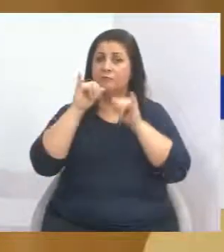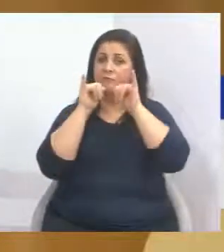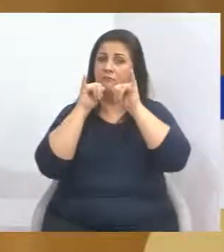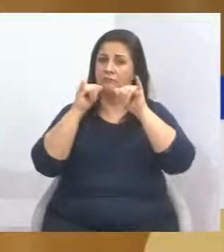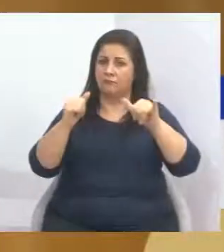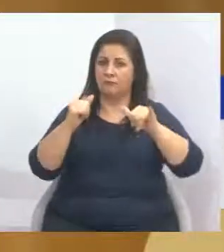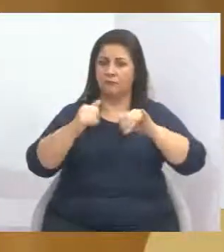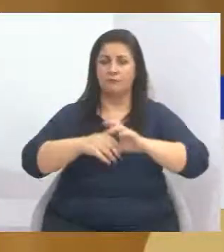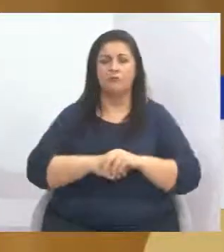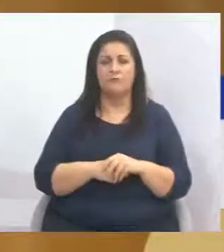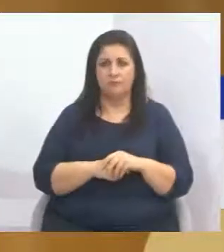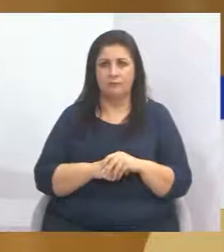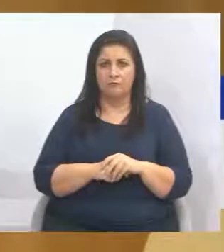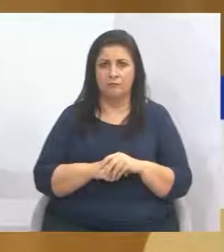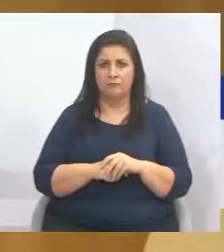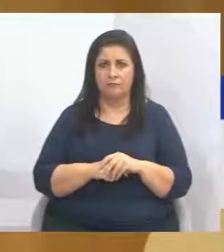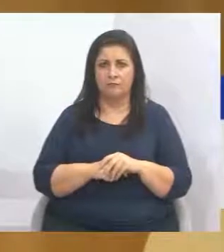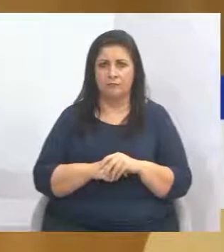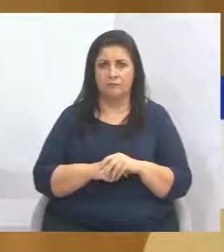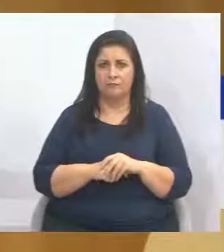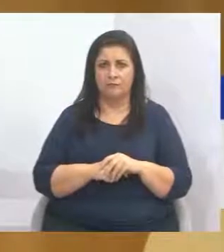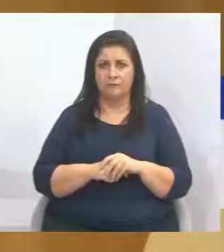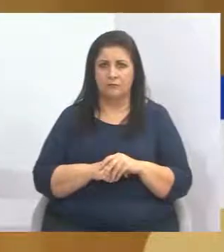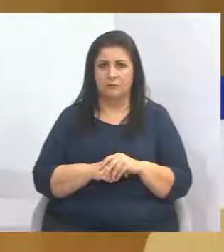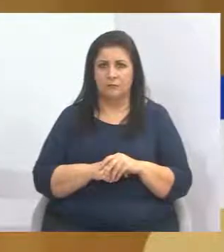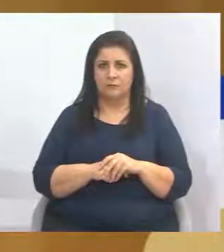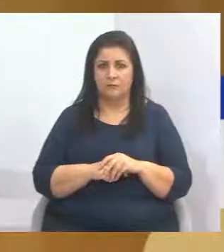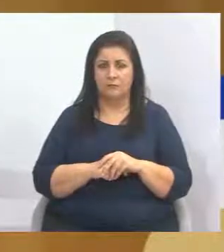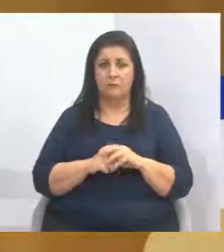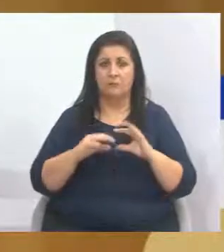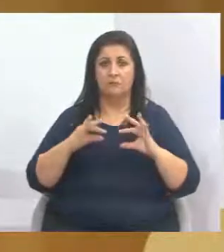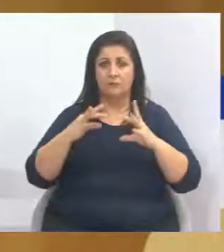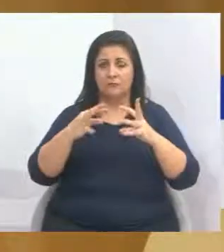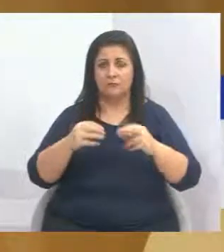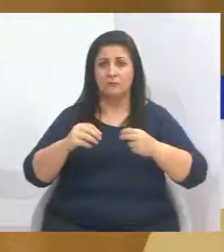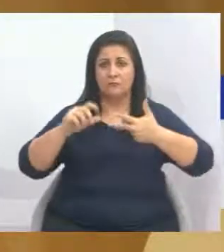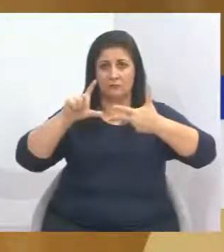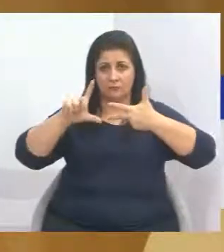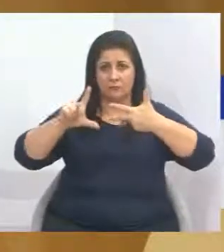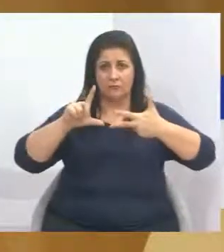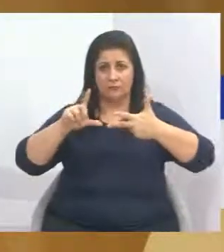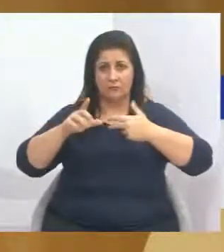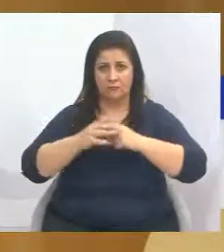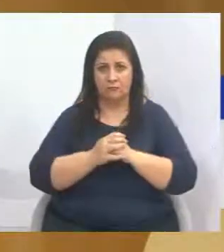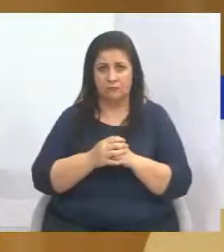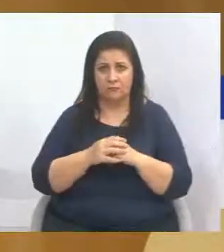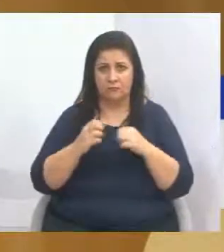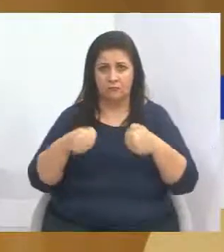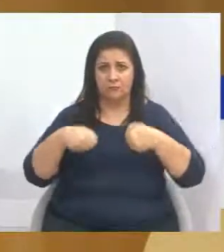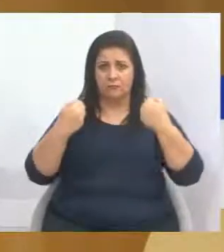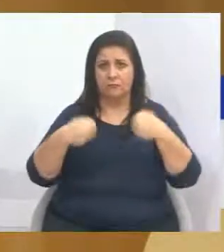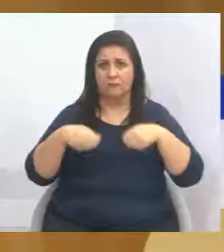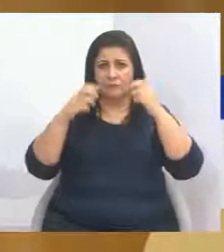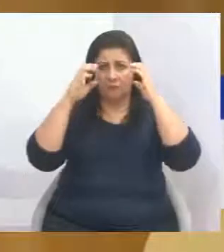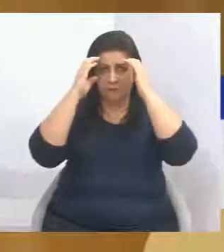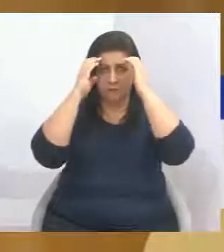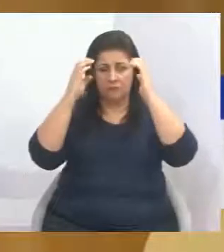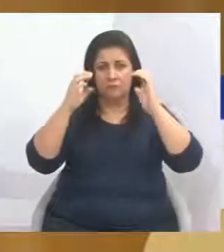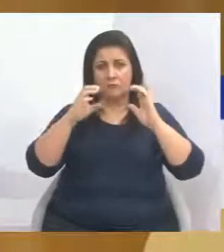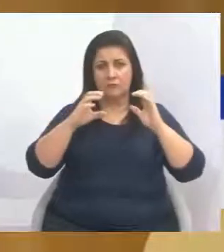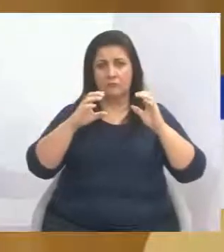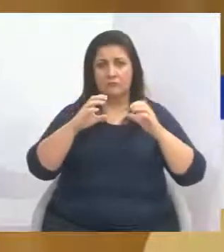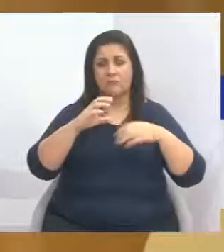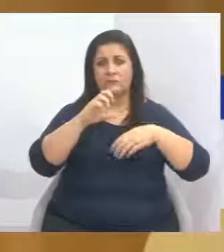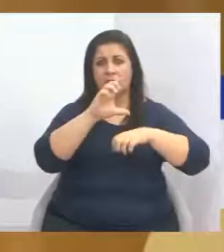que a propositura legislativa interfere na atividade econômica realizada, garantida pelos princípios constitucionais da